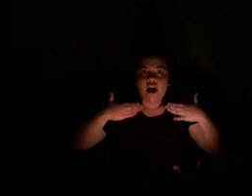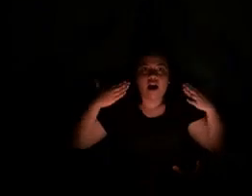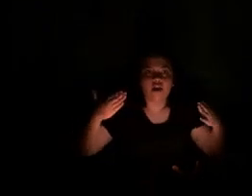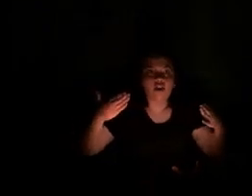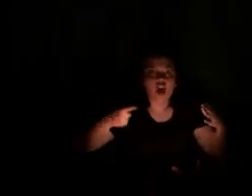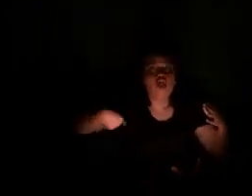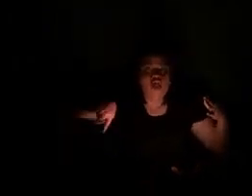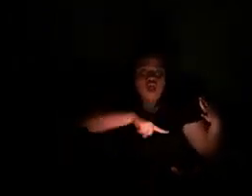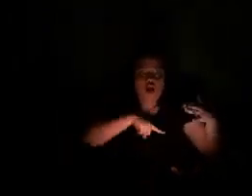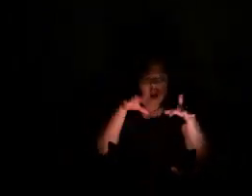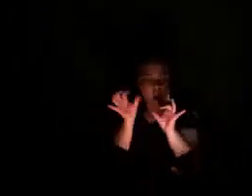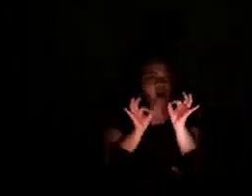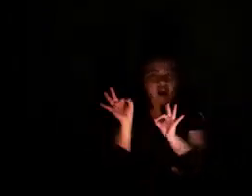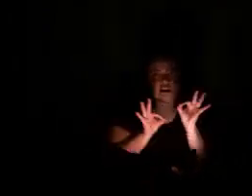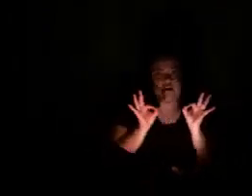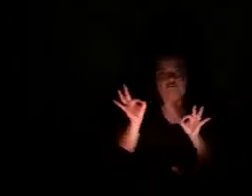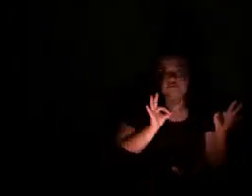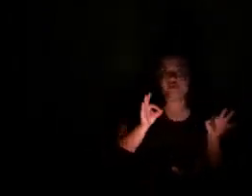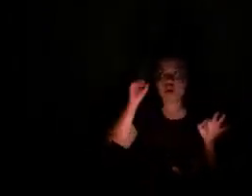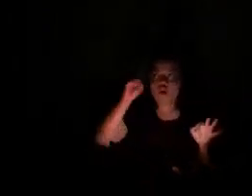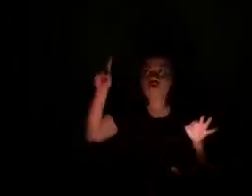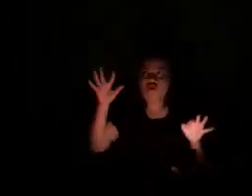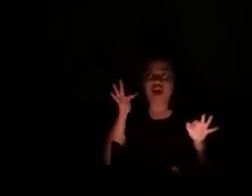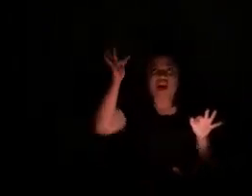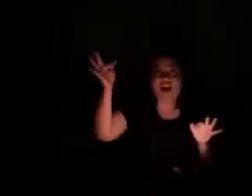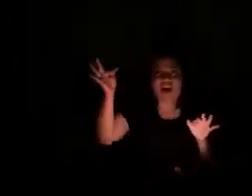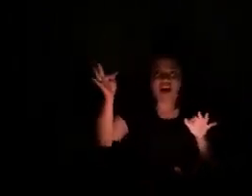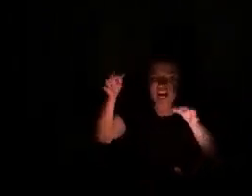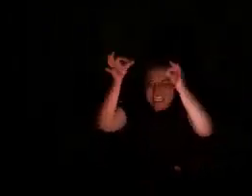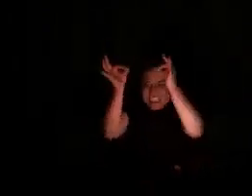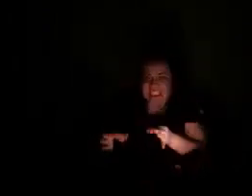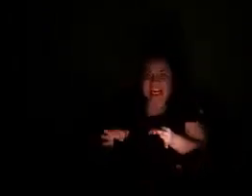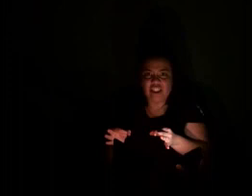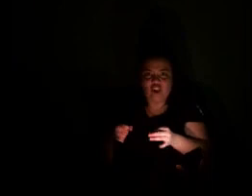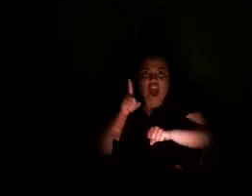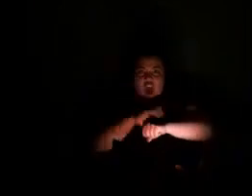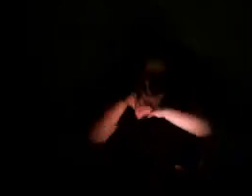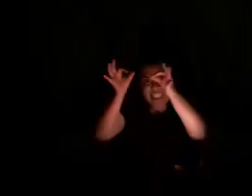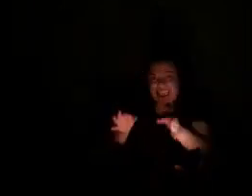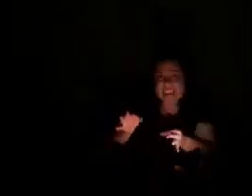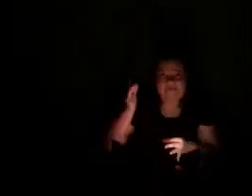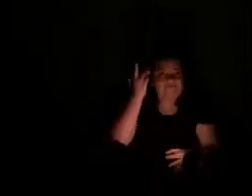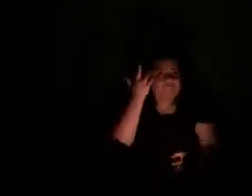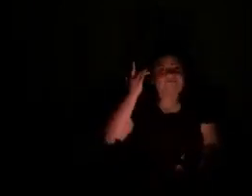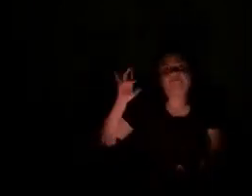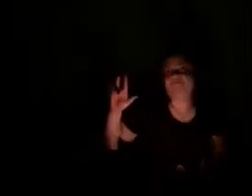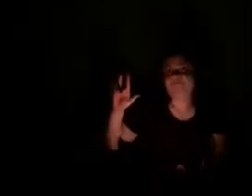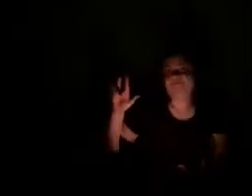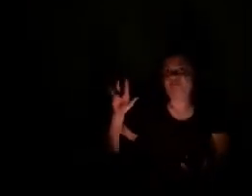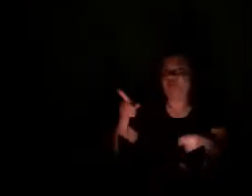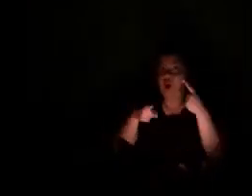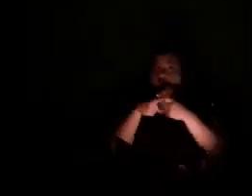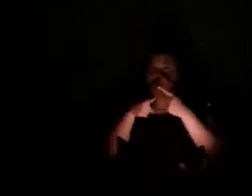Vigiai, pois, porque não sabeis o dia e nem a hora em que o Filho do Homem há de vir. Porque